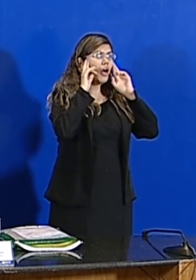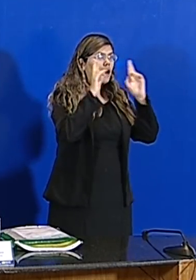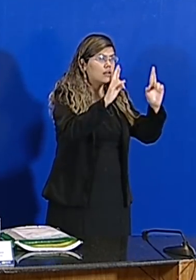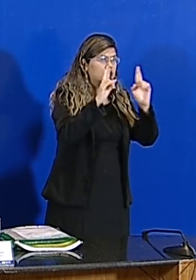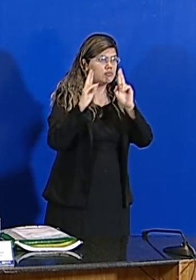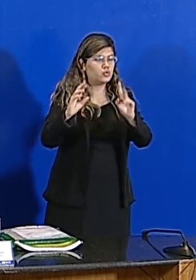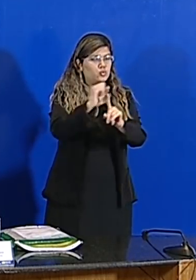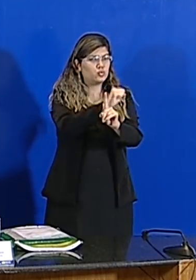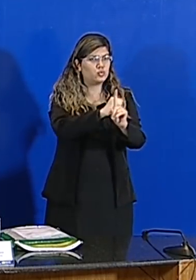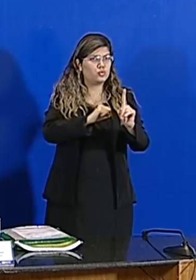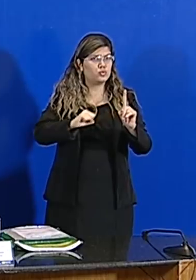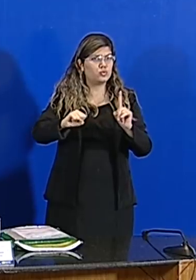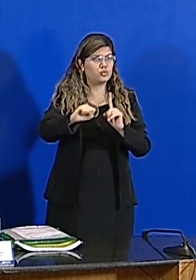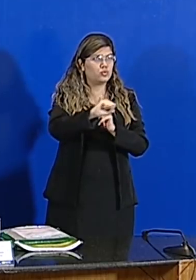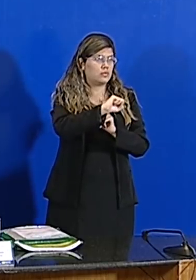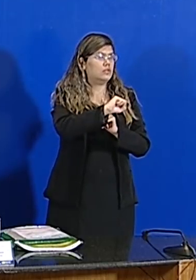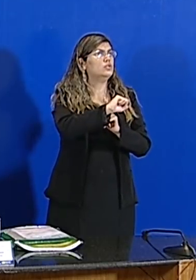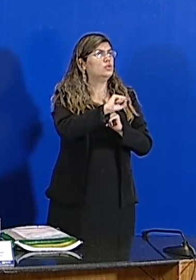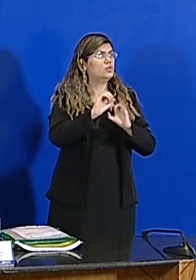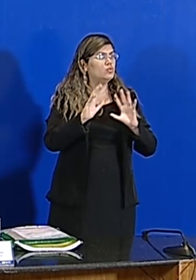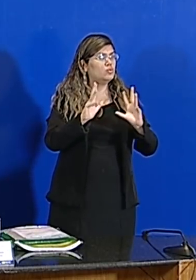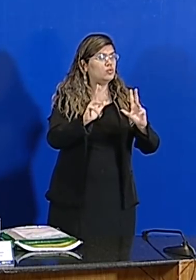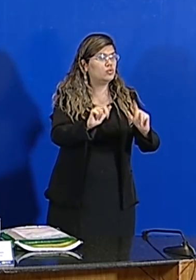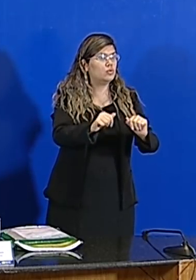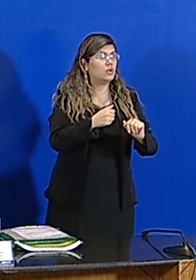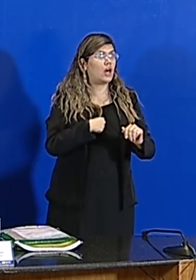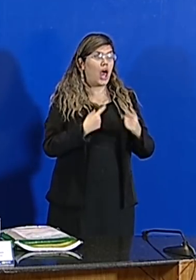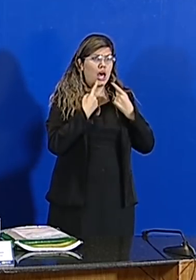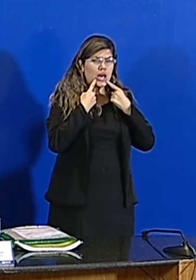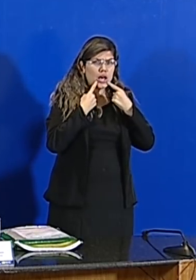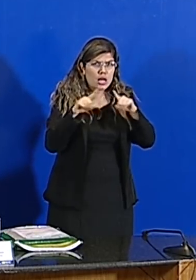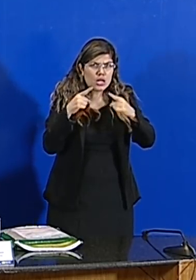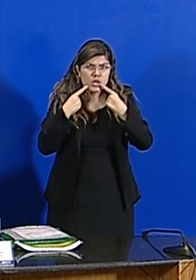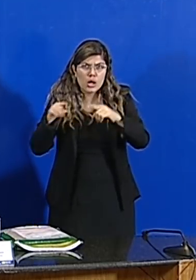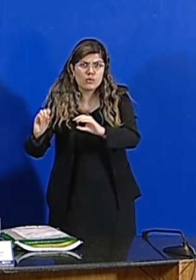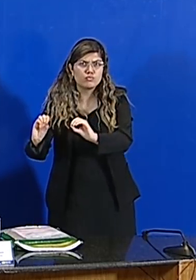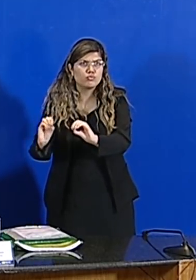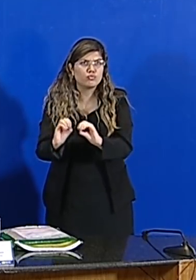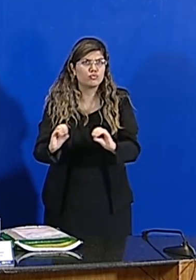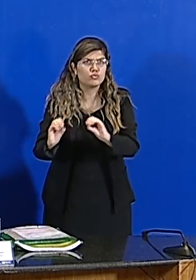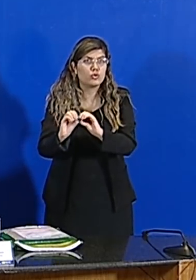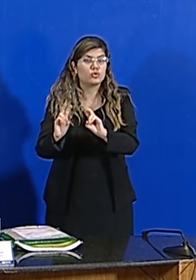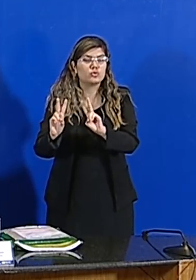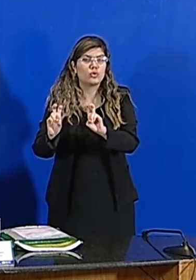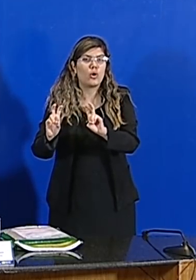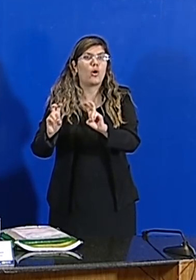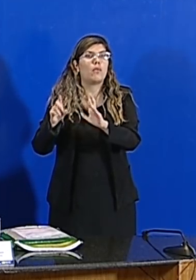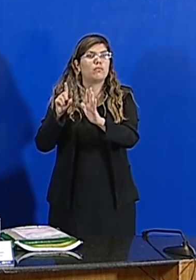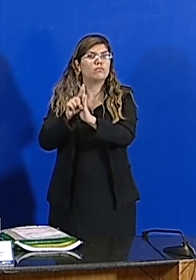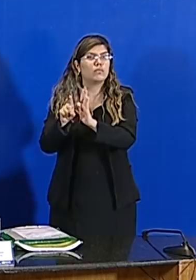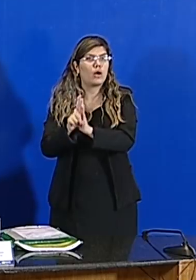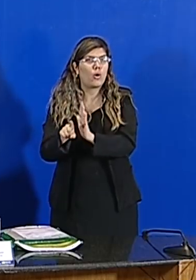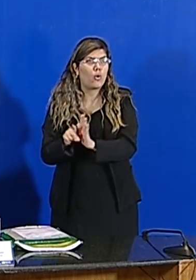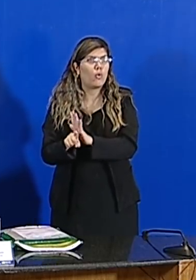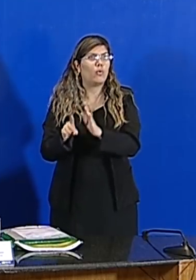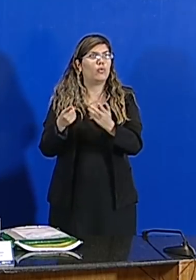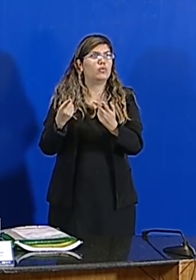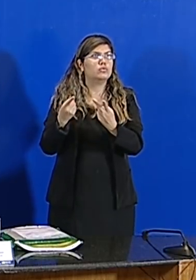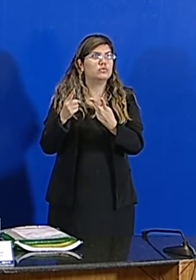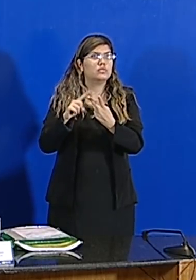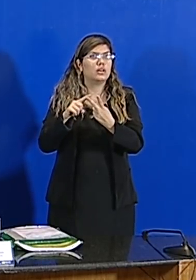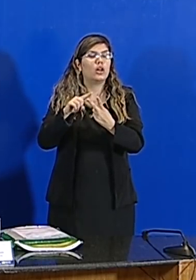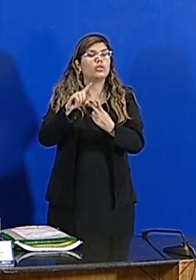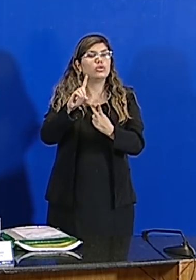sociedade, não está tendo crítica nenhuma em relação aos temas, às perguntas, à composição,